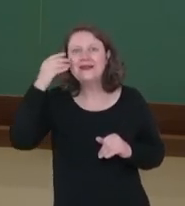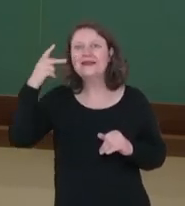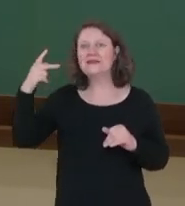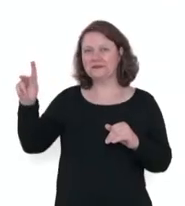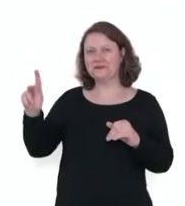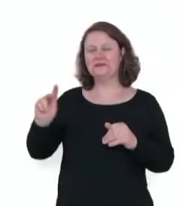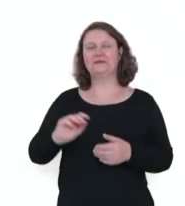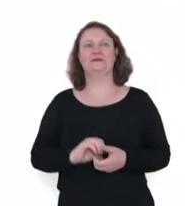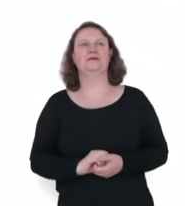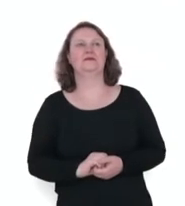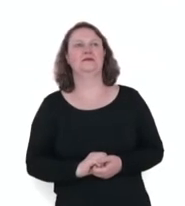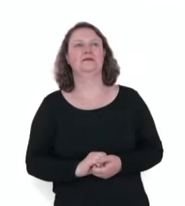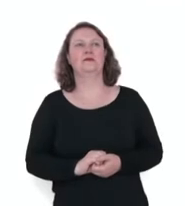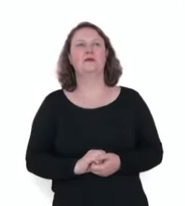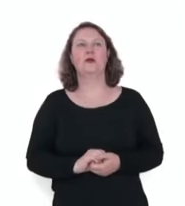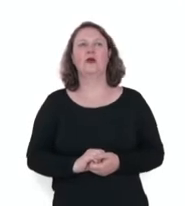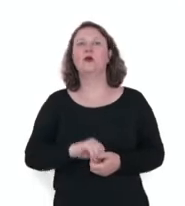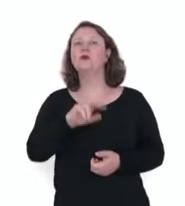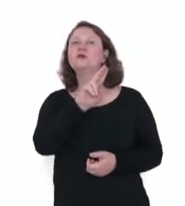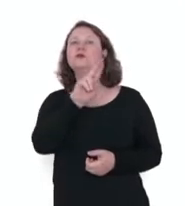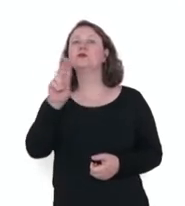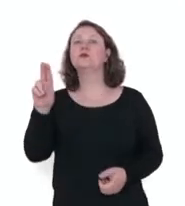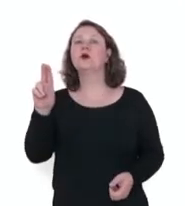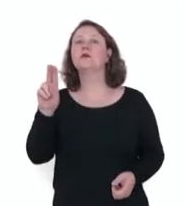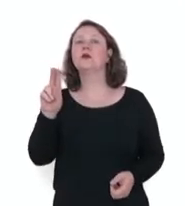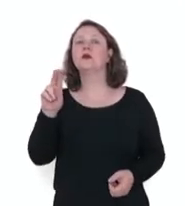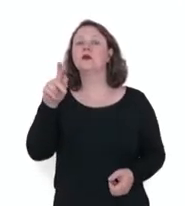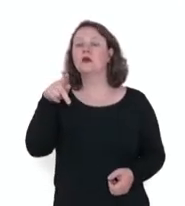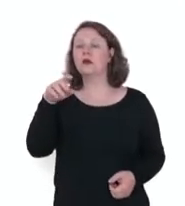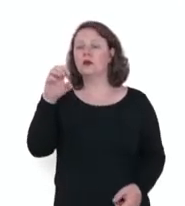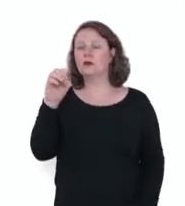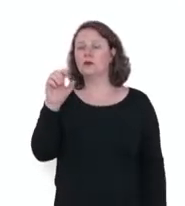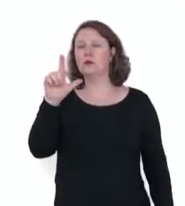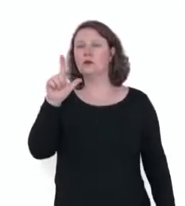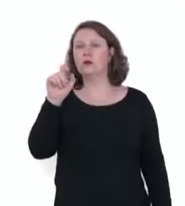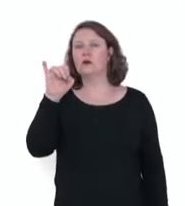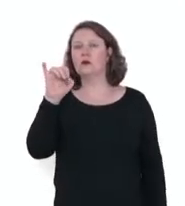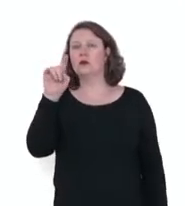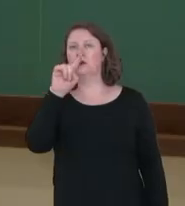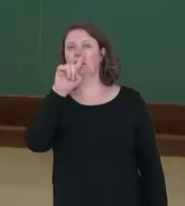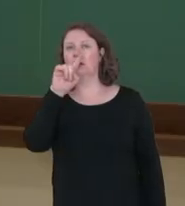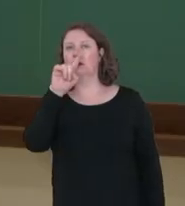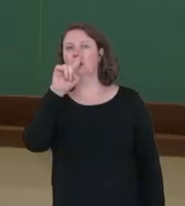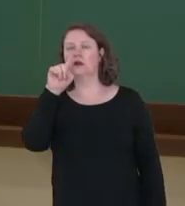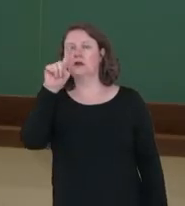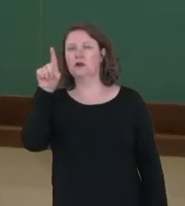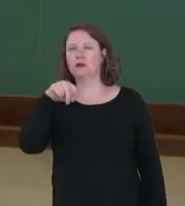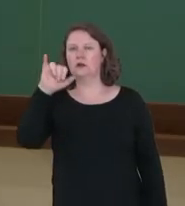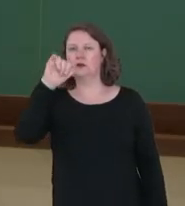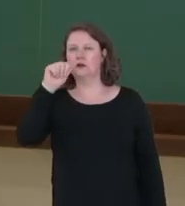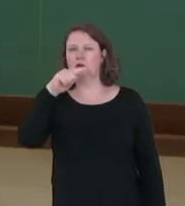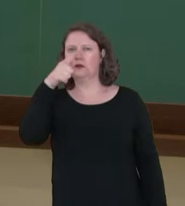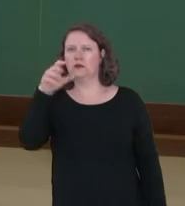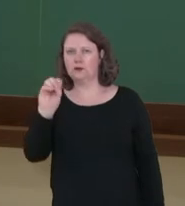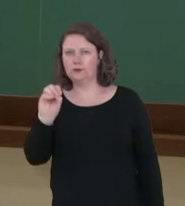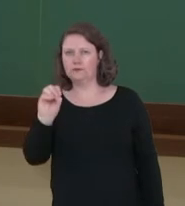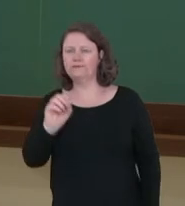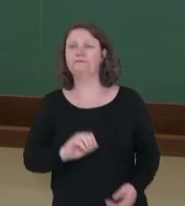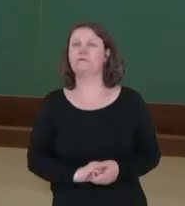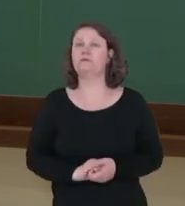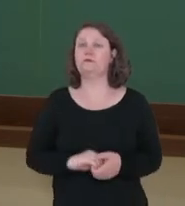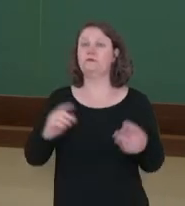aqui. Então isso chama-se polinização cruzada. Lembrando que a